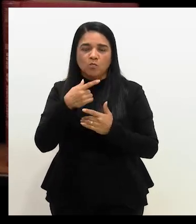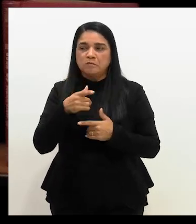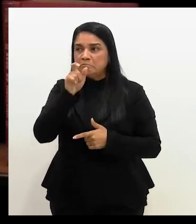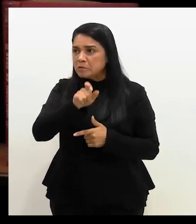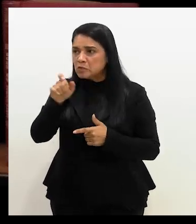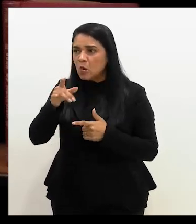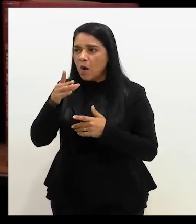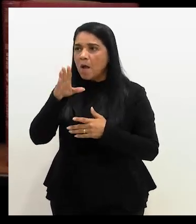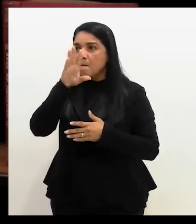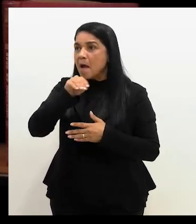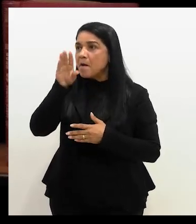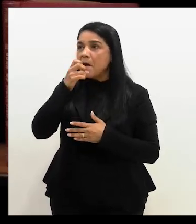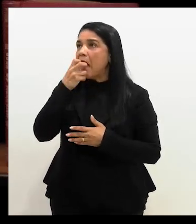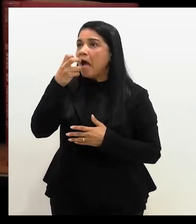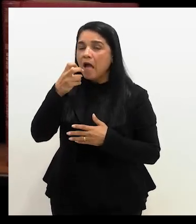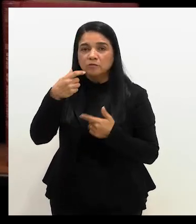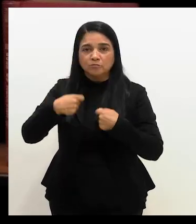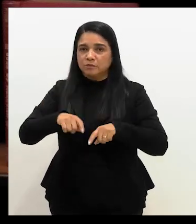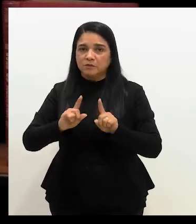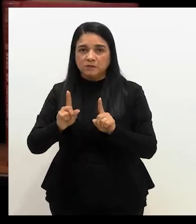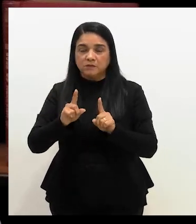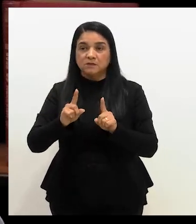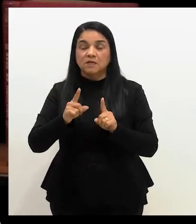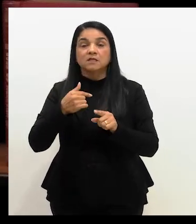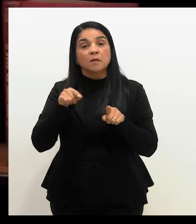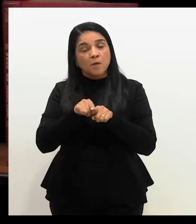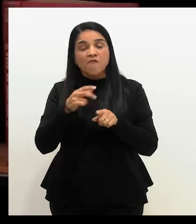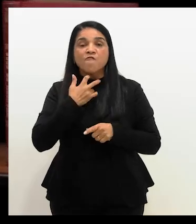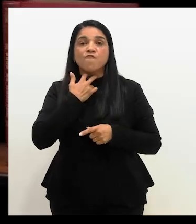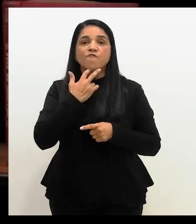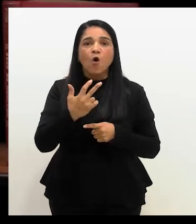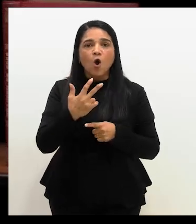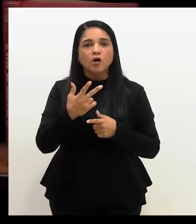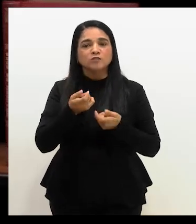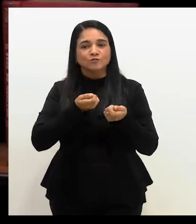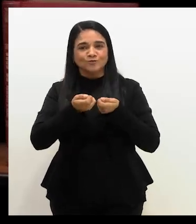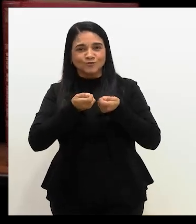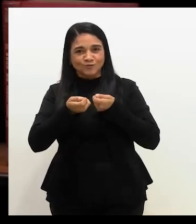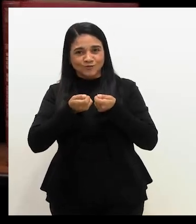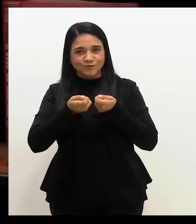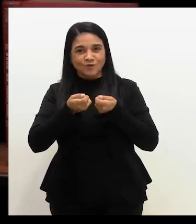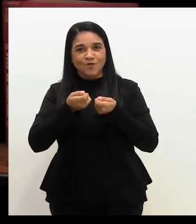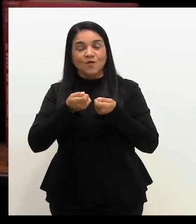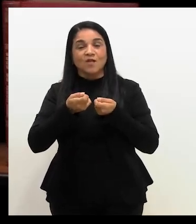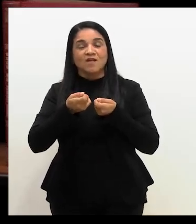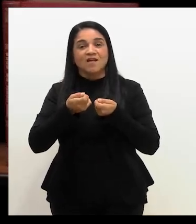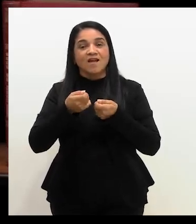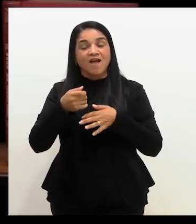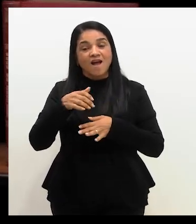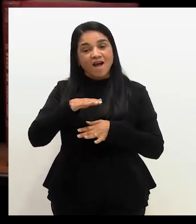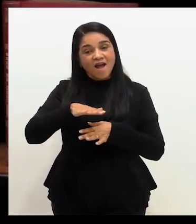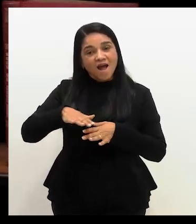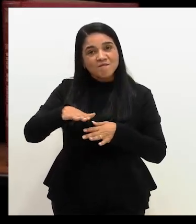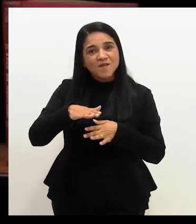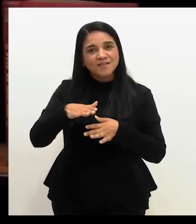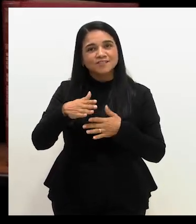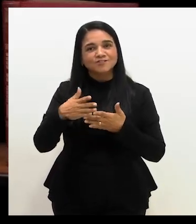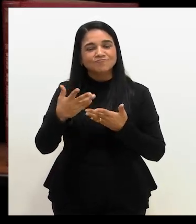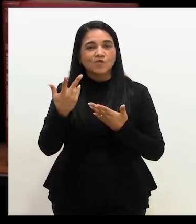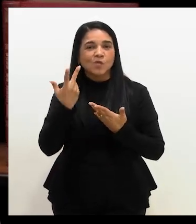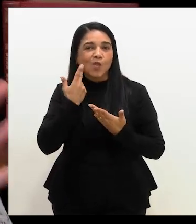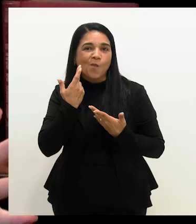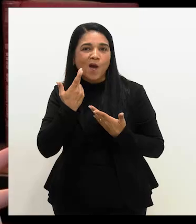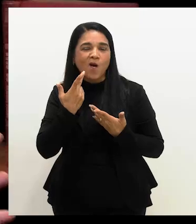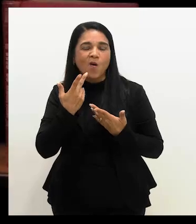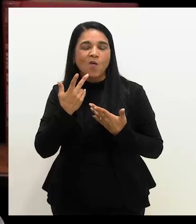não vai precisar que outras pessoas falem mais alto com a gente. A gente vai segurar nossa questão de voz e comunicação. Então, a gente parte para